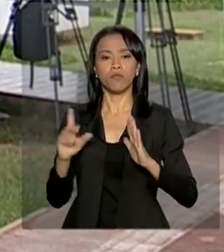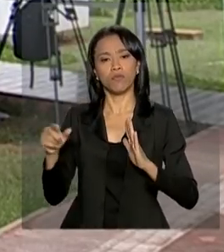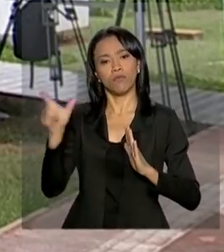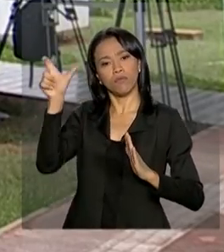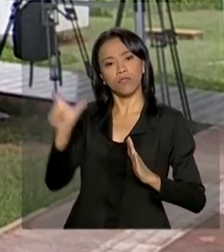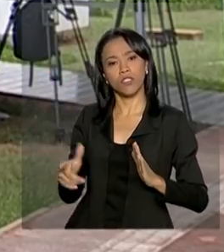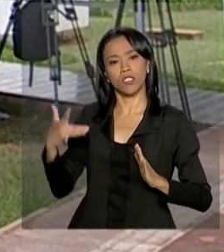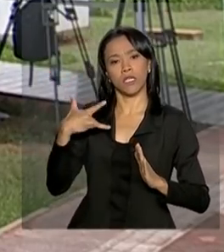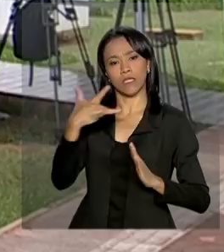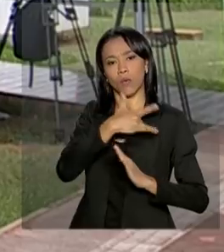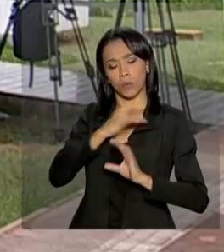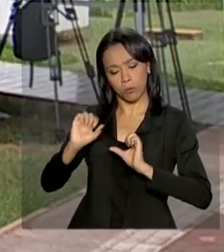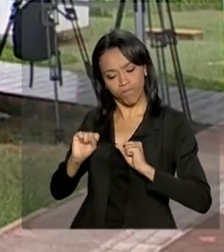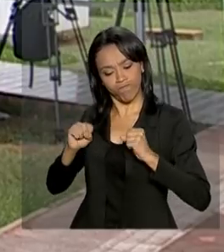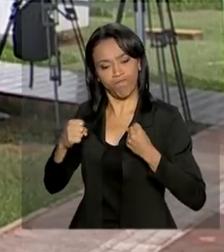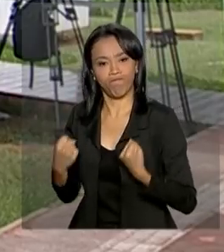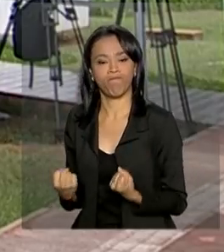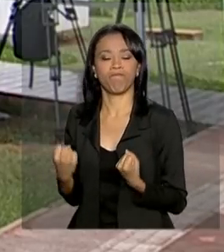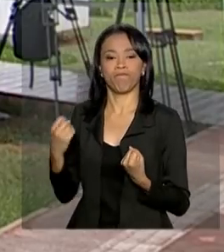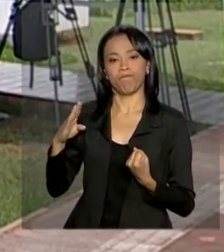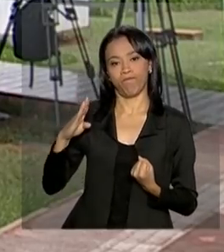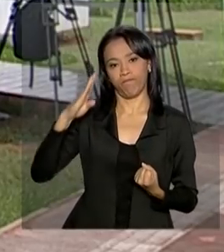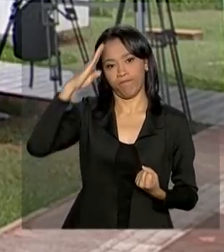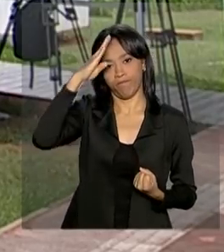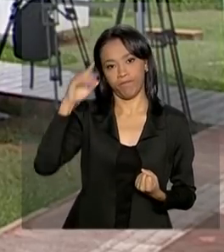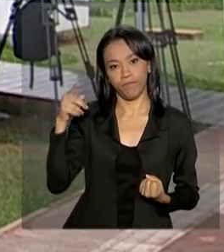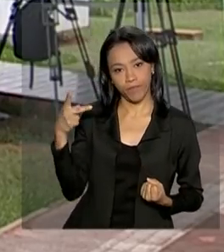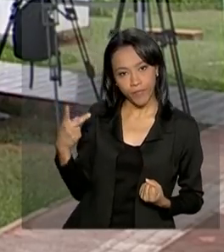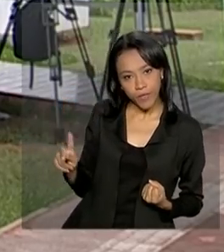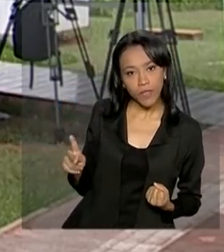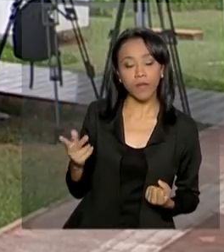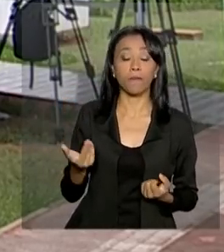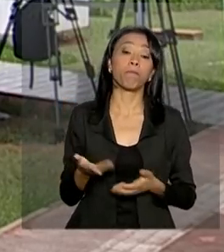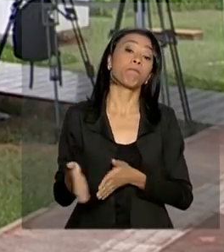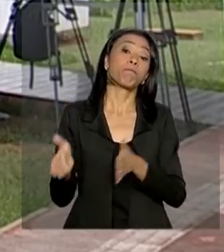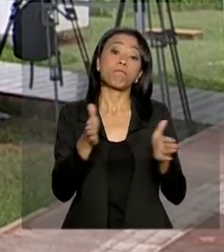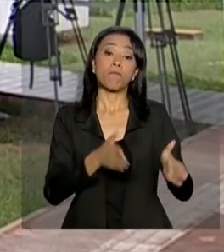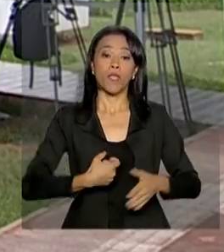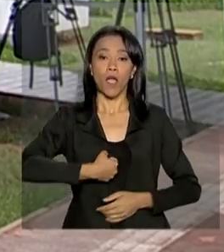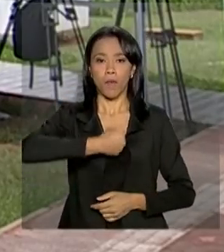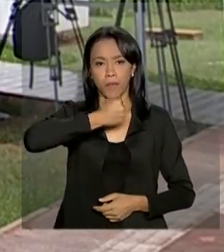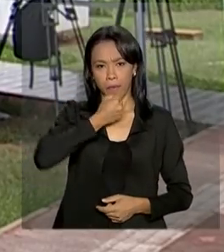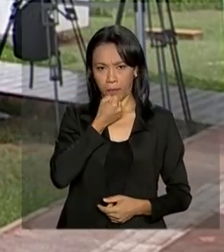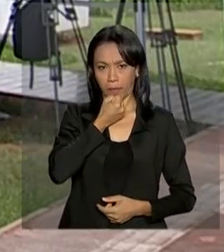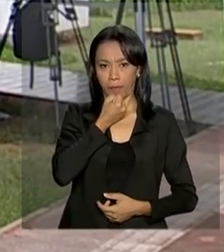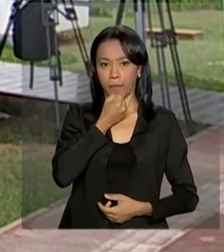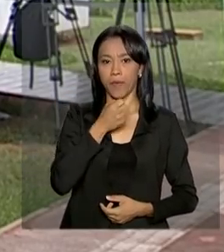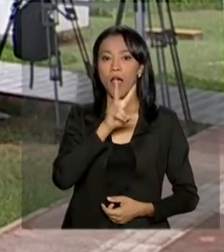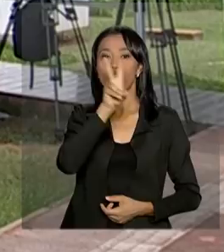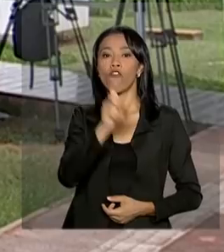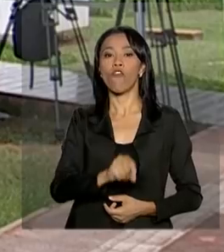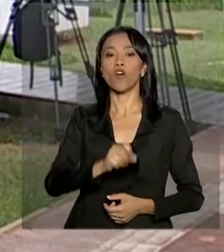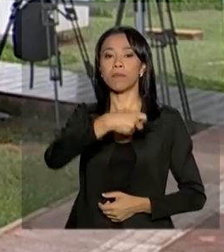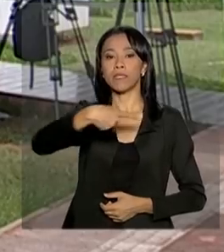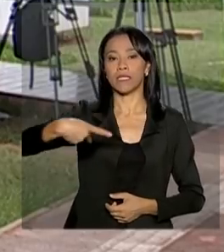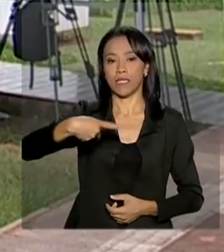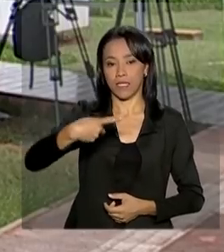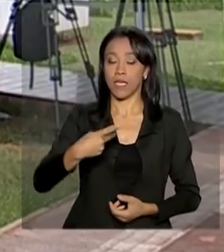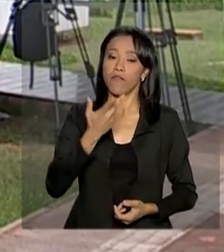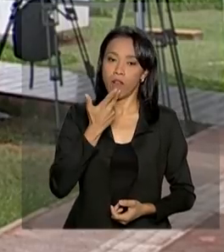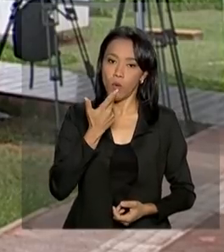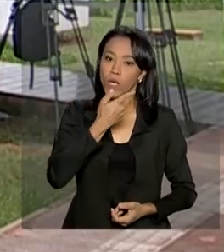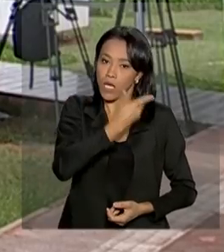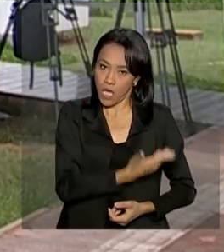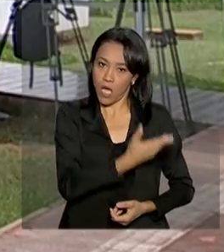do presidente Jair Bolsonaro após a cirurgia. Segundo o porta-voz da presidência, Otávio Rego Barros, Mourão vai